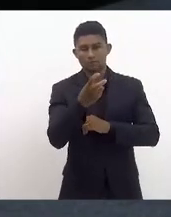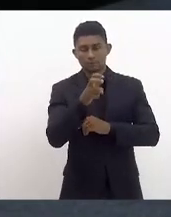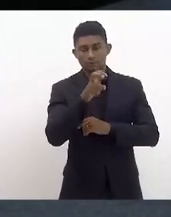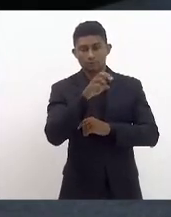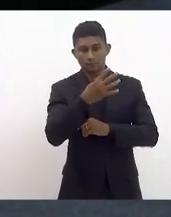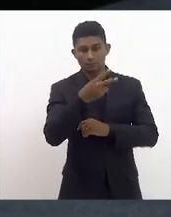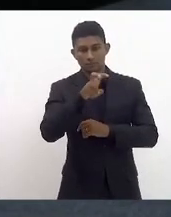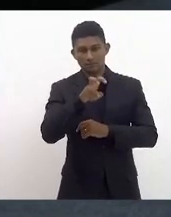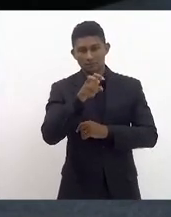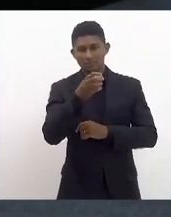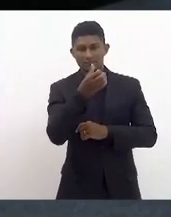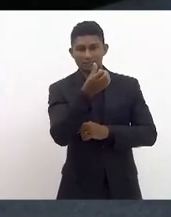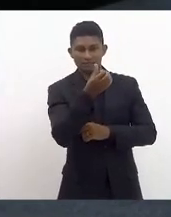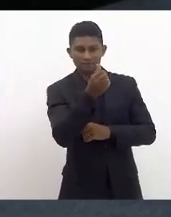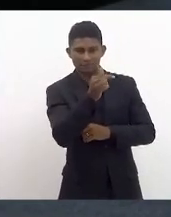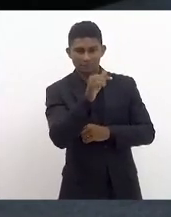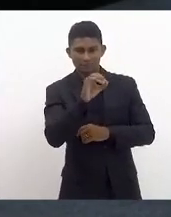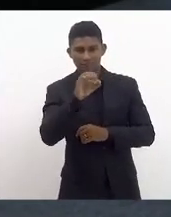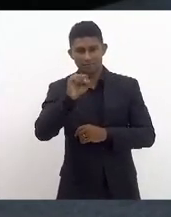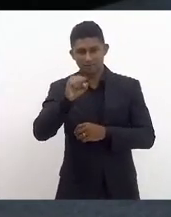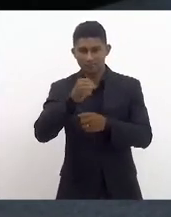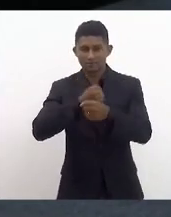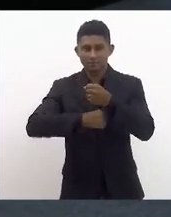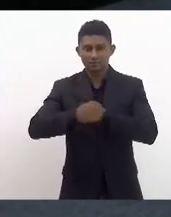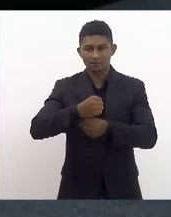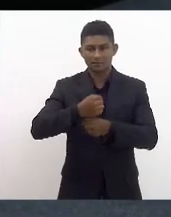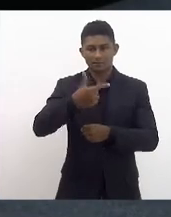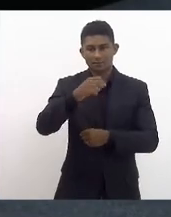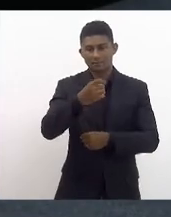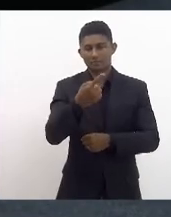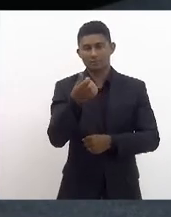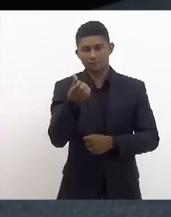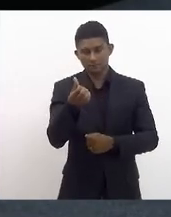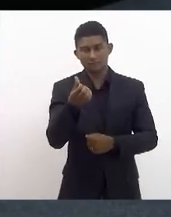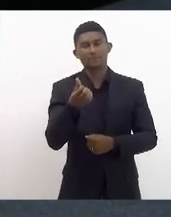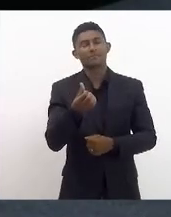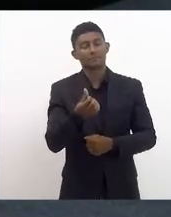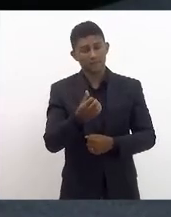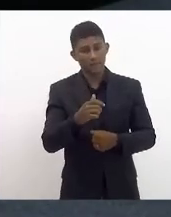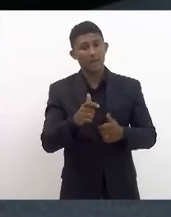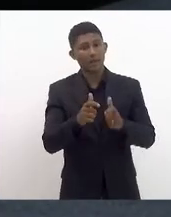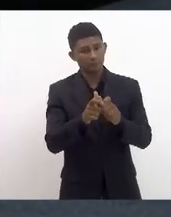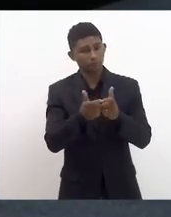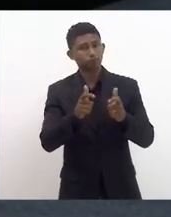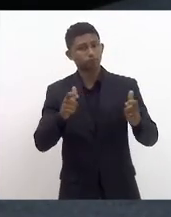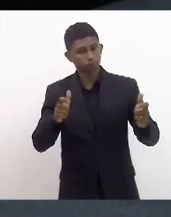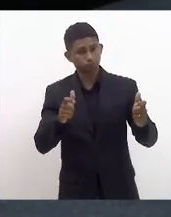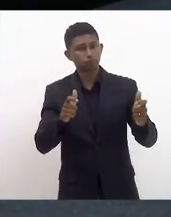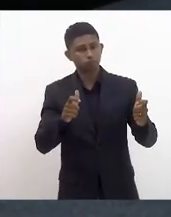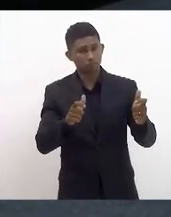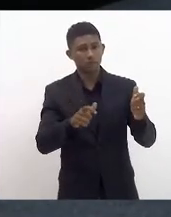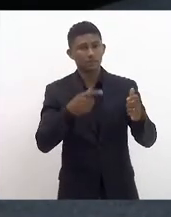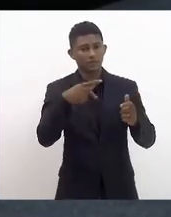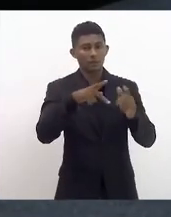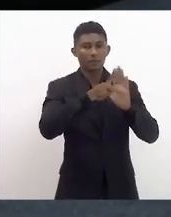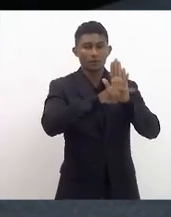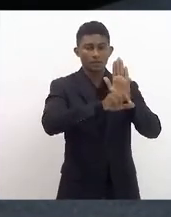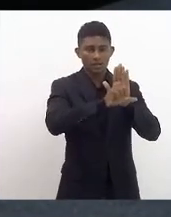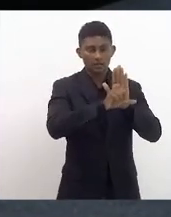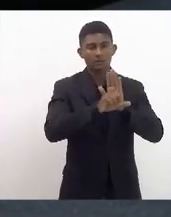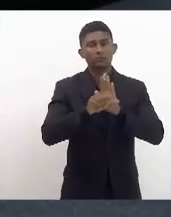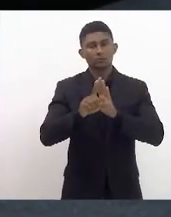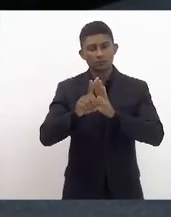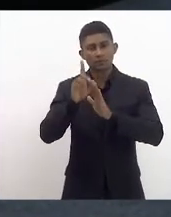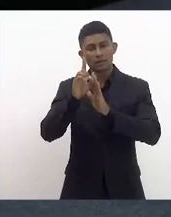45.708 de 16, que é mais amplo que o projeto de Vossa Excelência, mas que